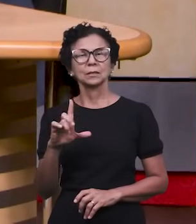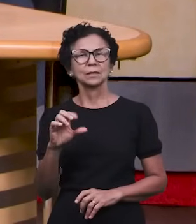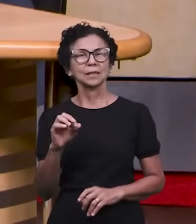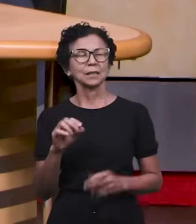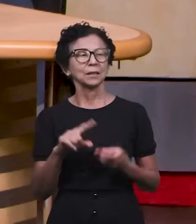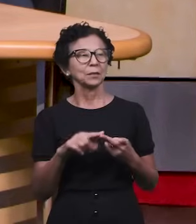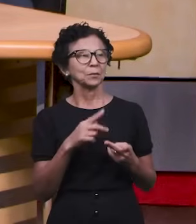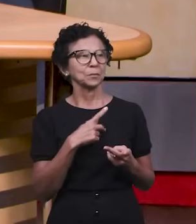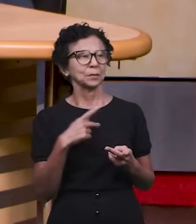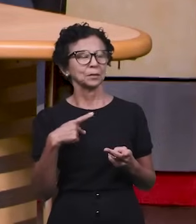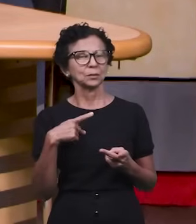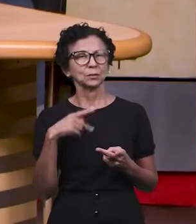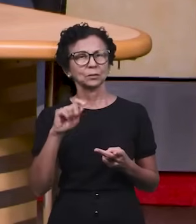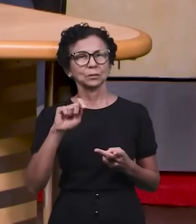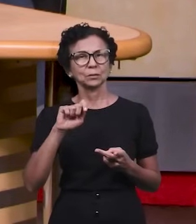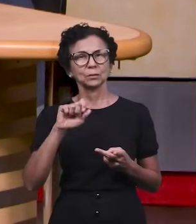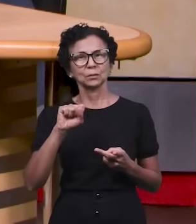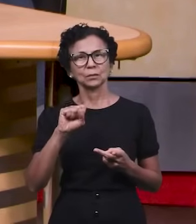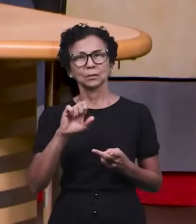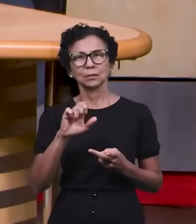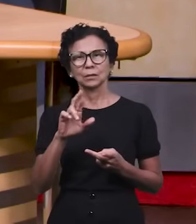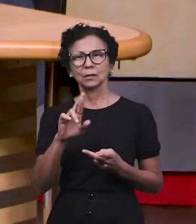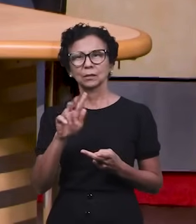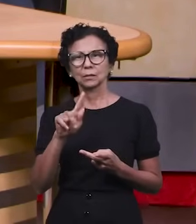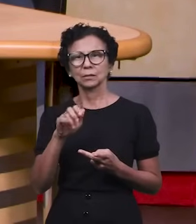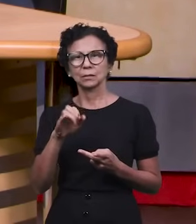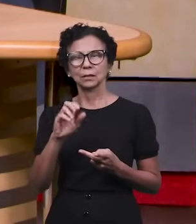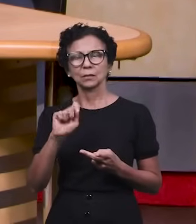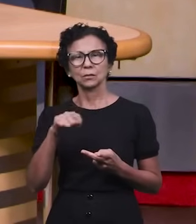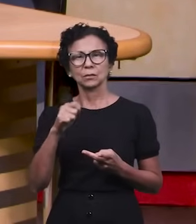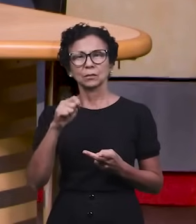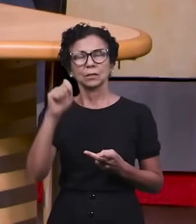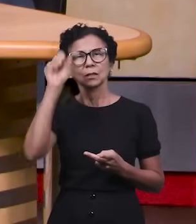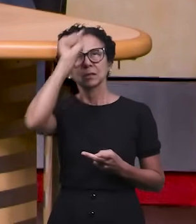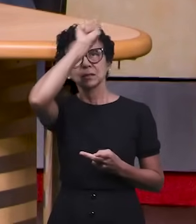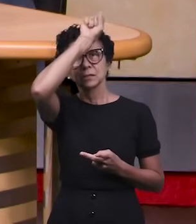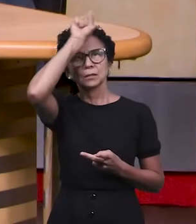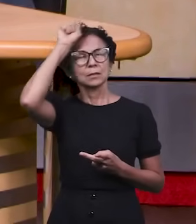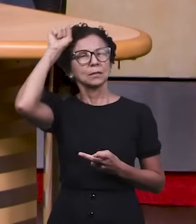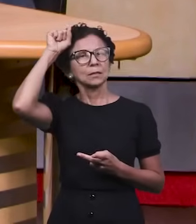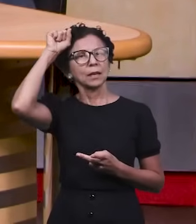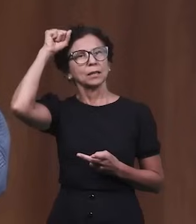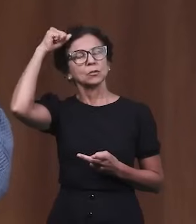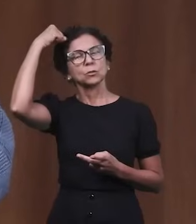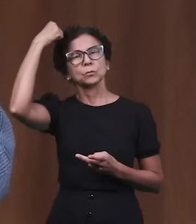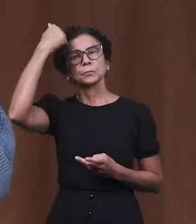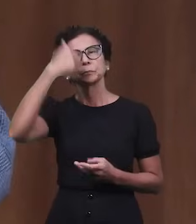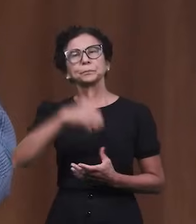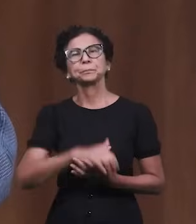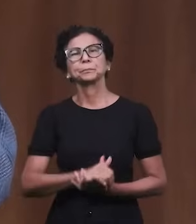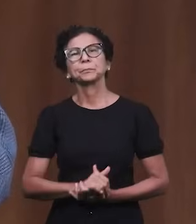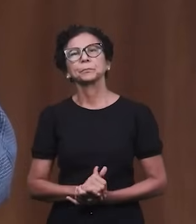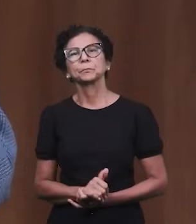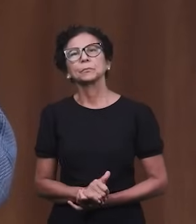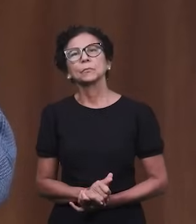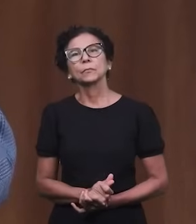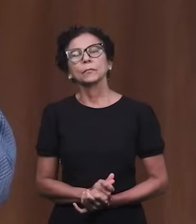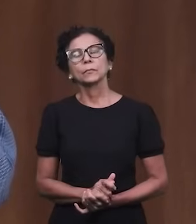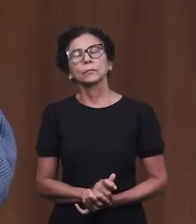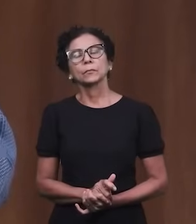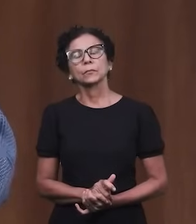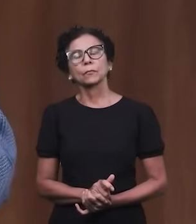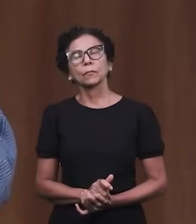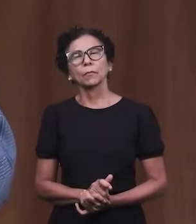pastor Sérgio Souza. Pai do Senhor Amadeu e a todos, Marcelo. Nós estamos nesses programas